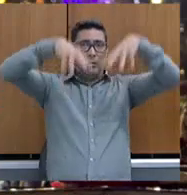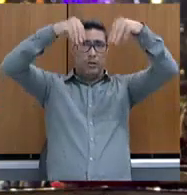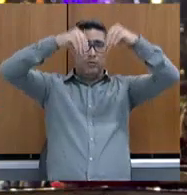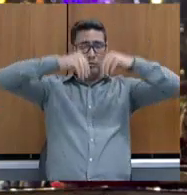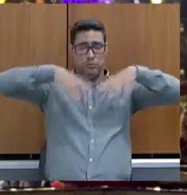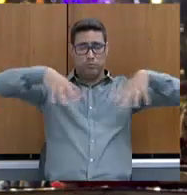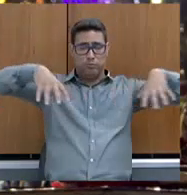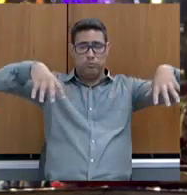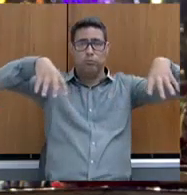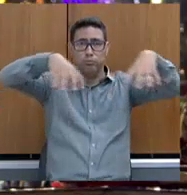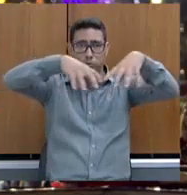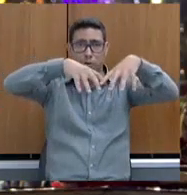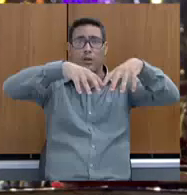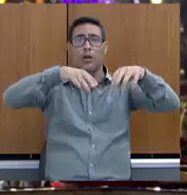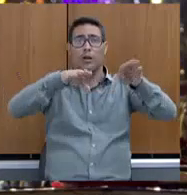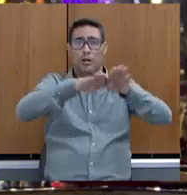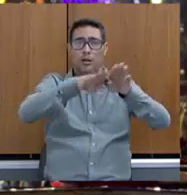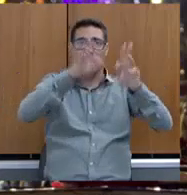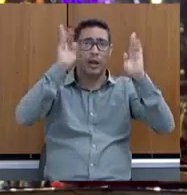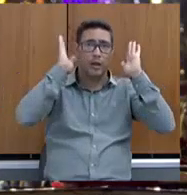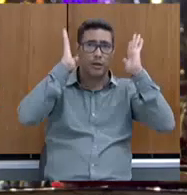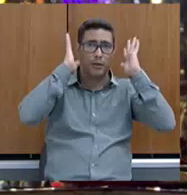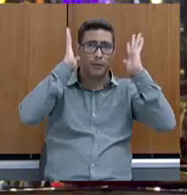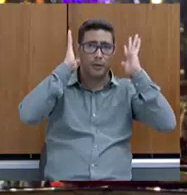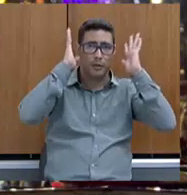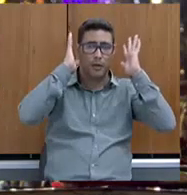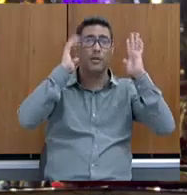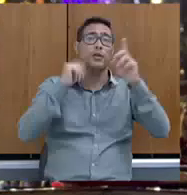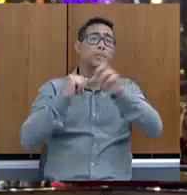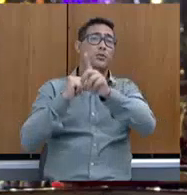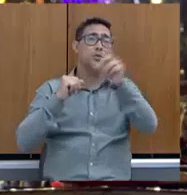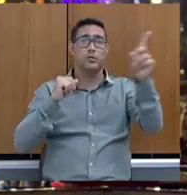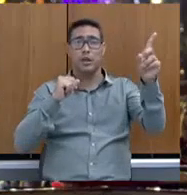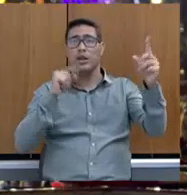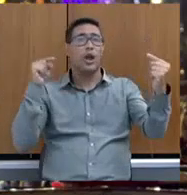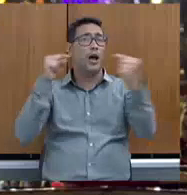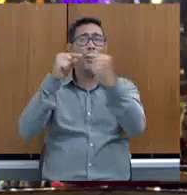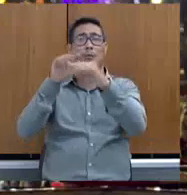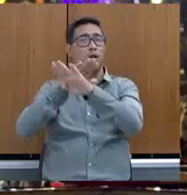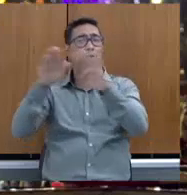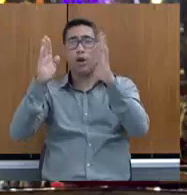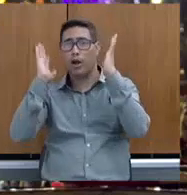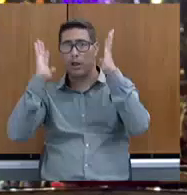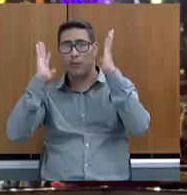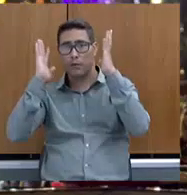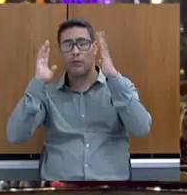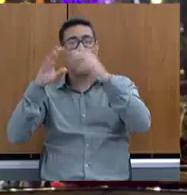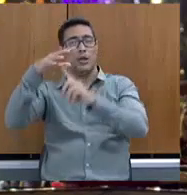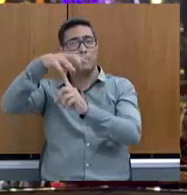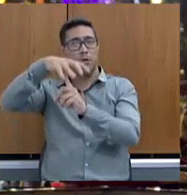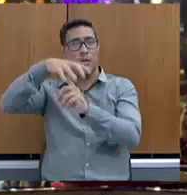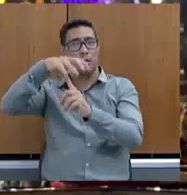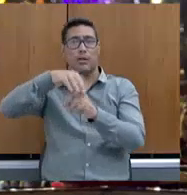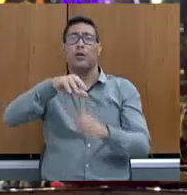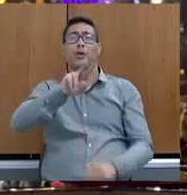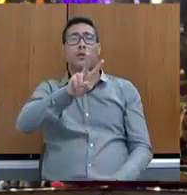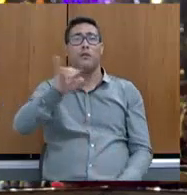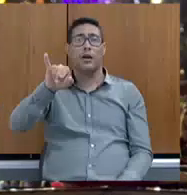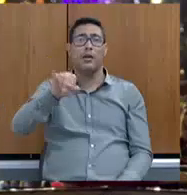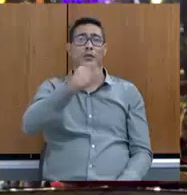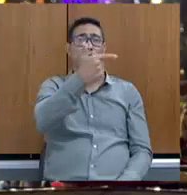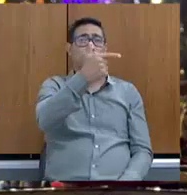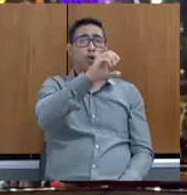e o natal da merenidade esse ano não é circunscrito a praça da Liberdade ele envolve 200 municípios mais de 200